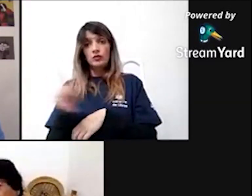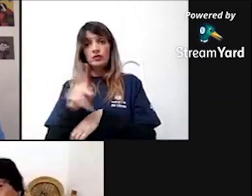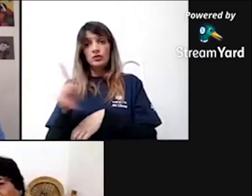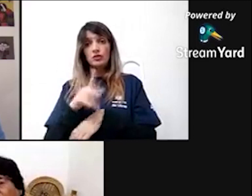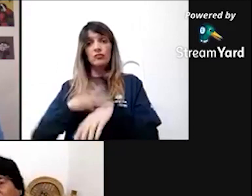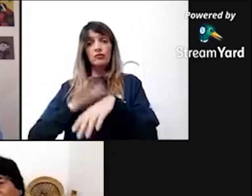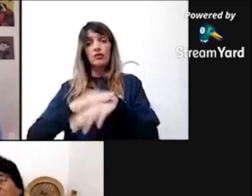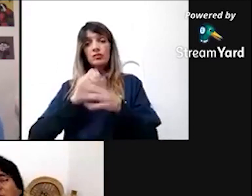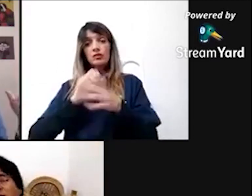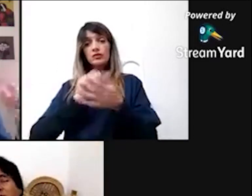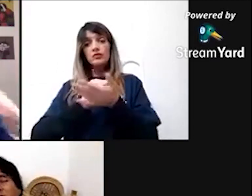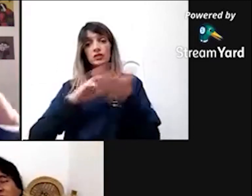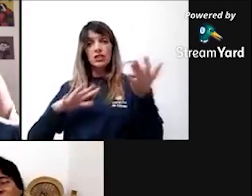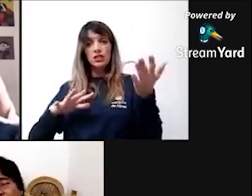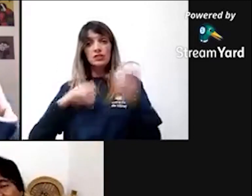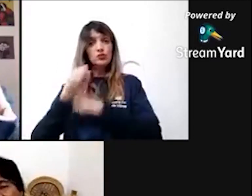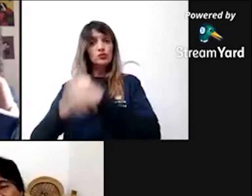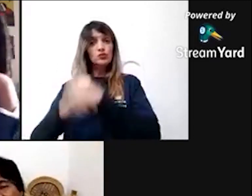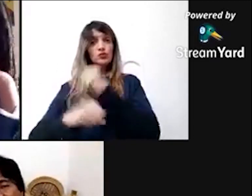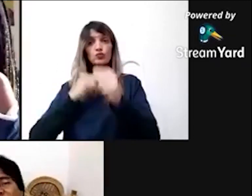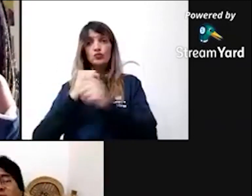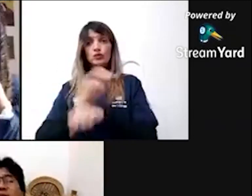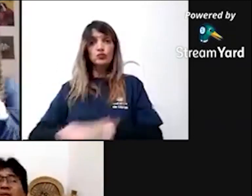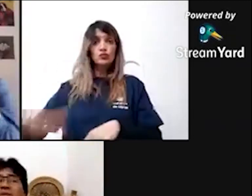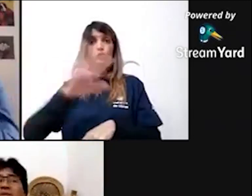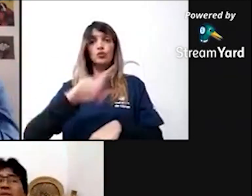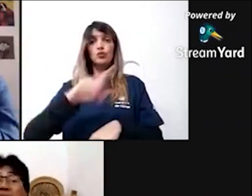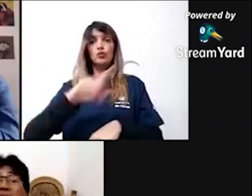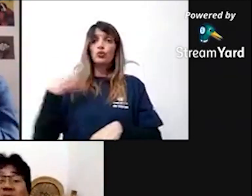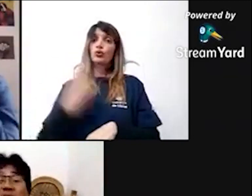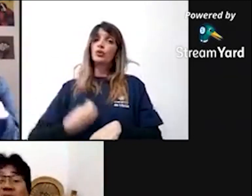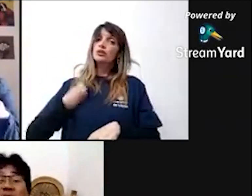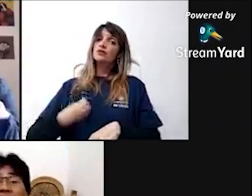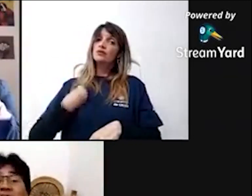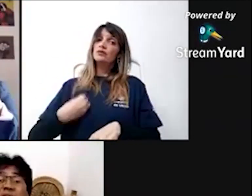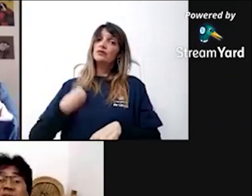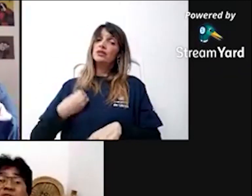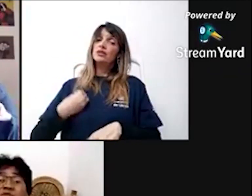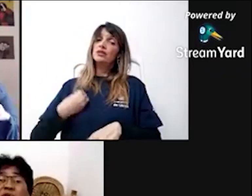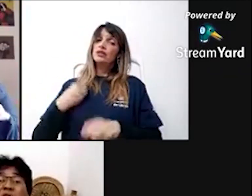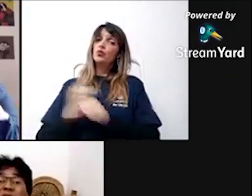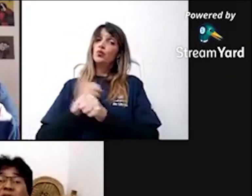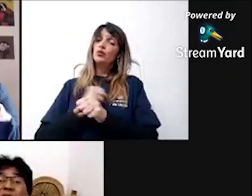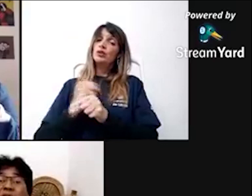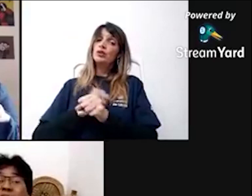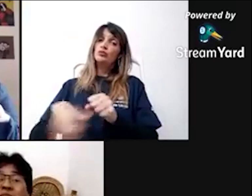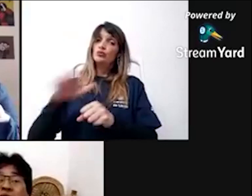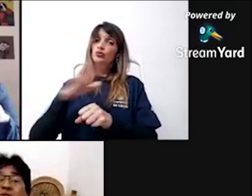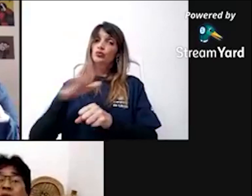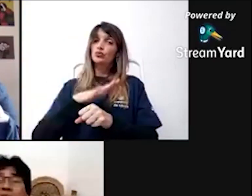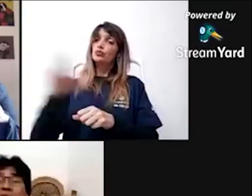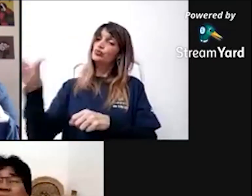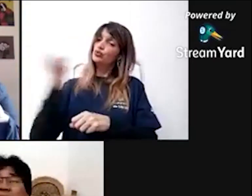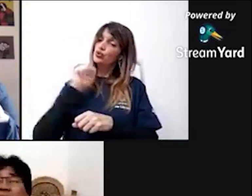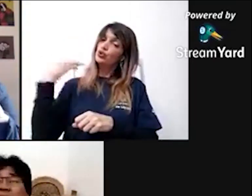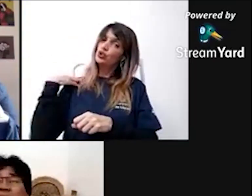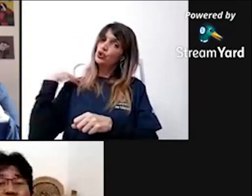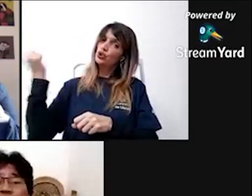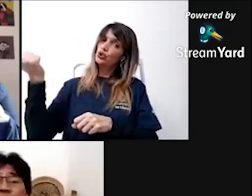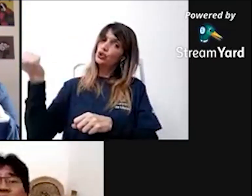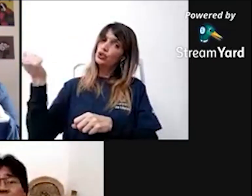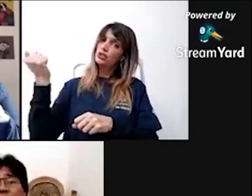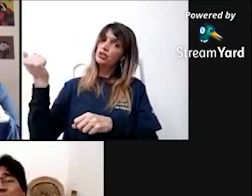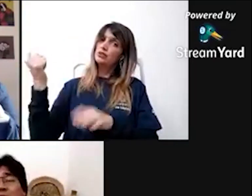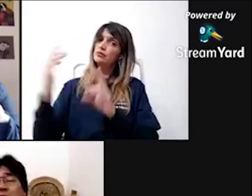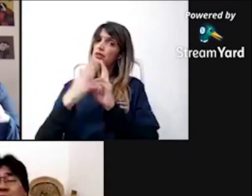atividades durante o ano inteiro, porque estamos presentes o ano inteiro. Chame indígenas para ir na sua escola. Tem muito Guarani, tem